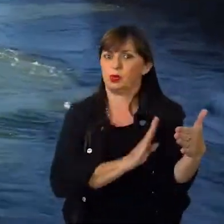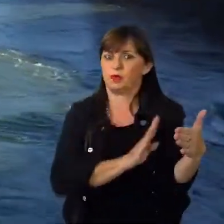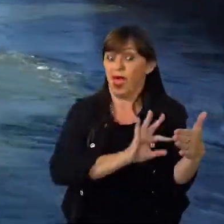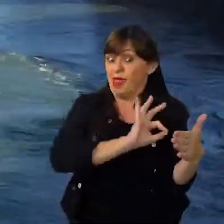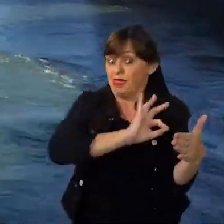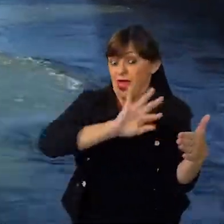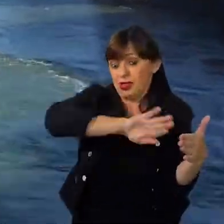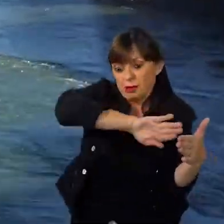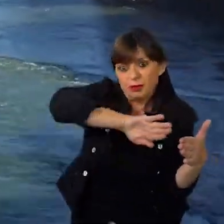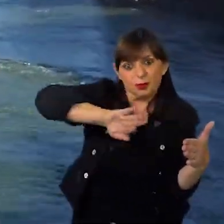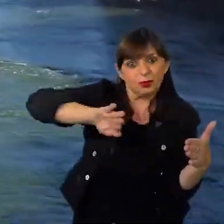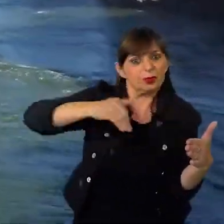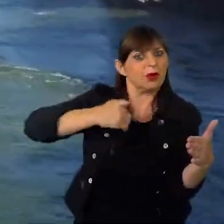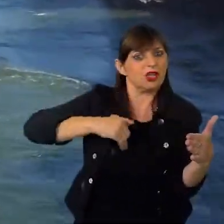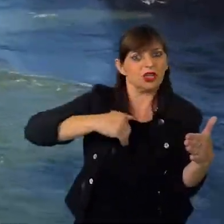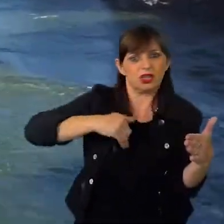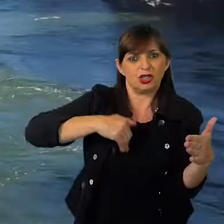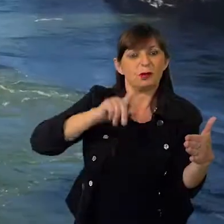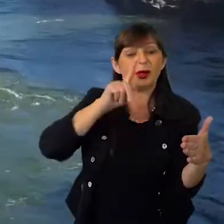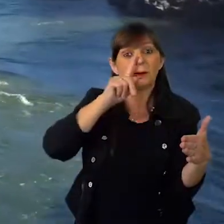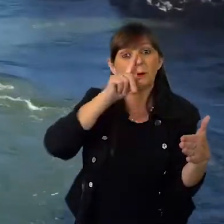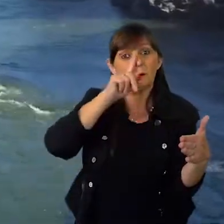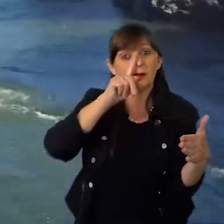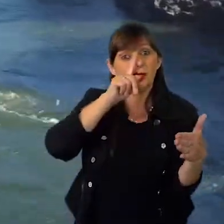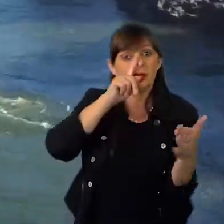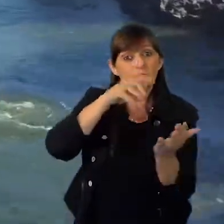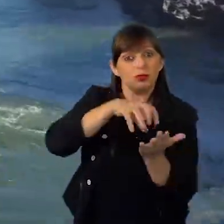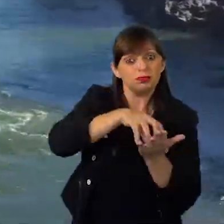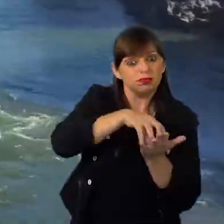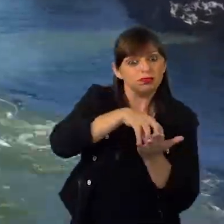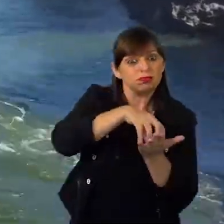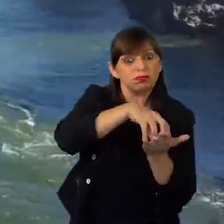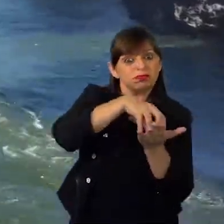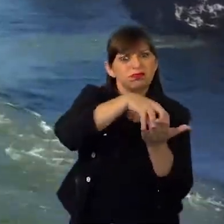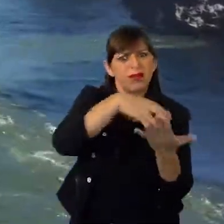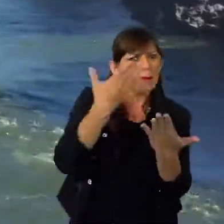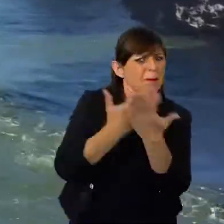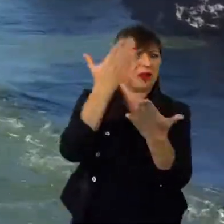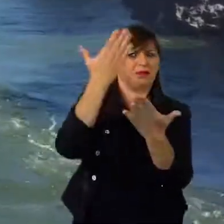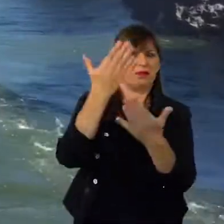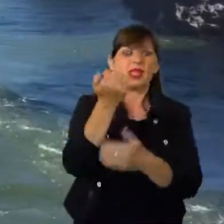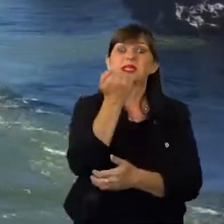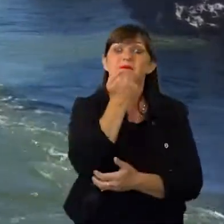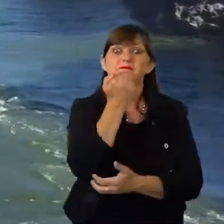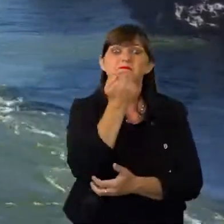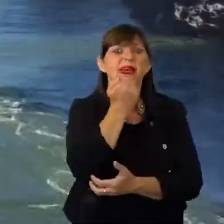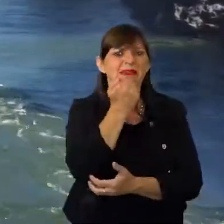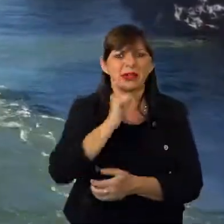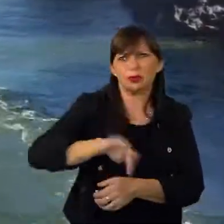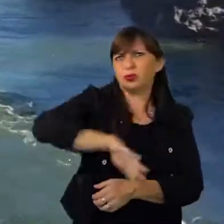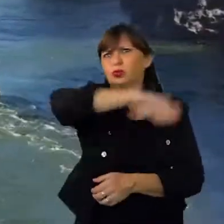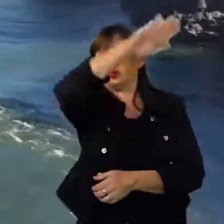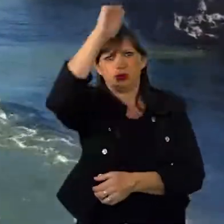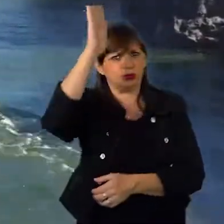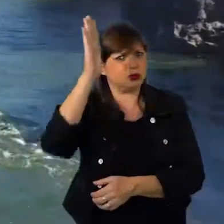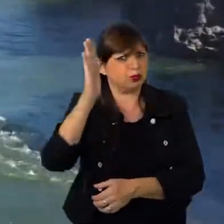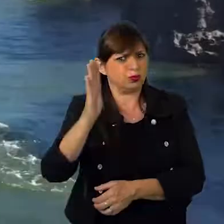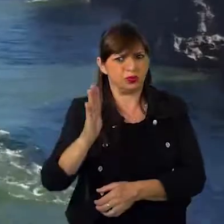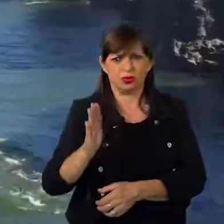função do perigo de de pegar a balsa a ponta da Balsa numa daquelas Rocha a e